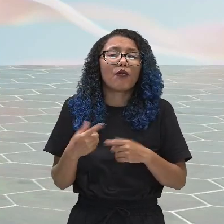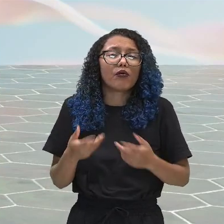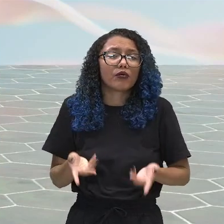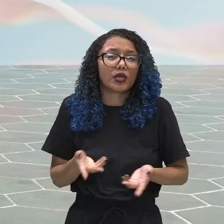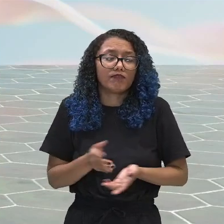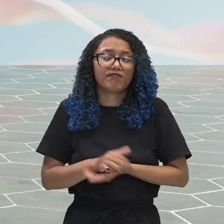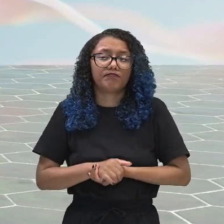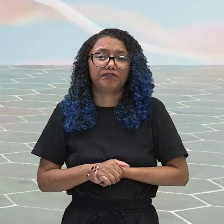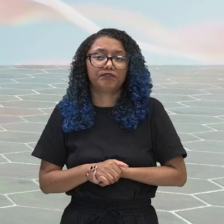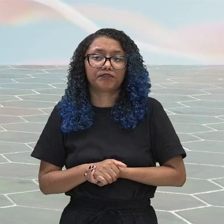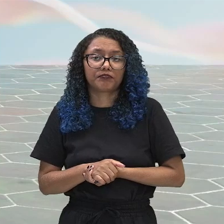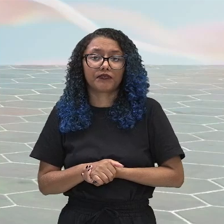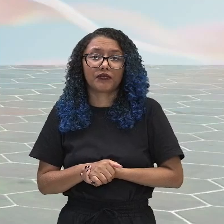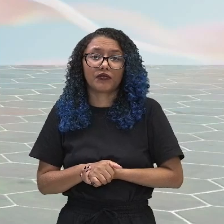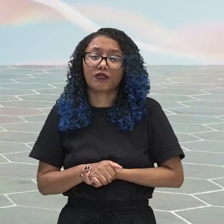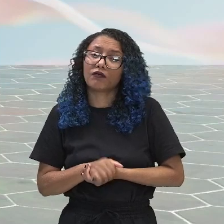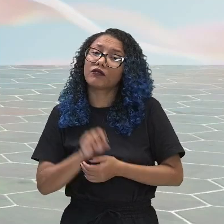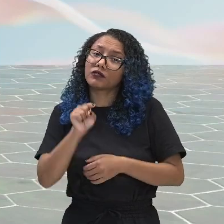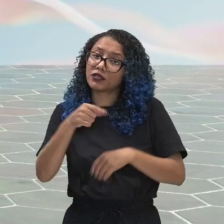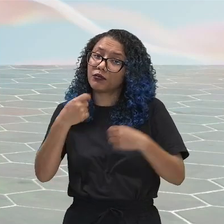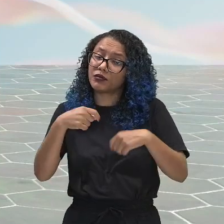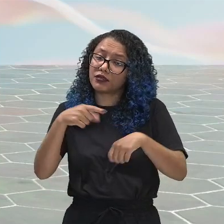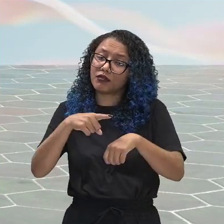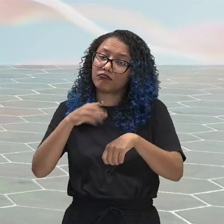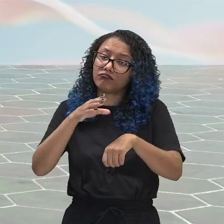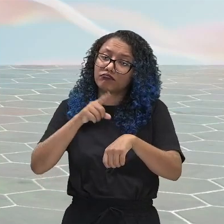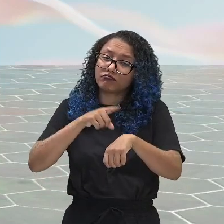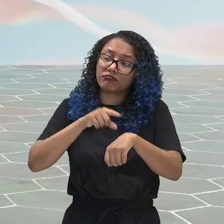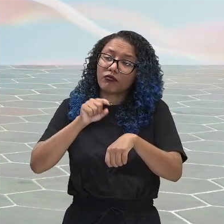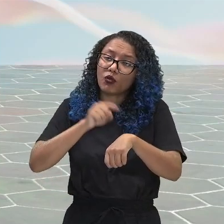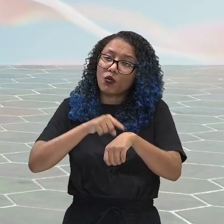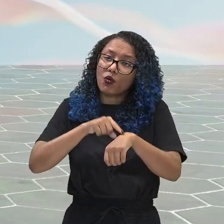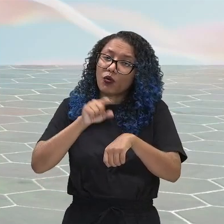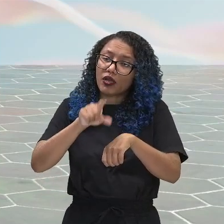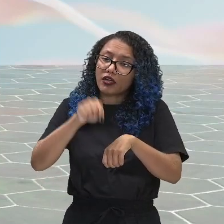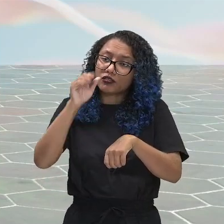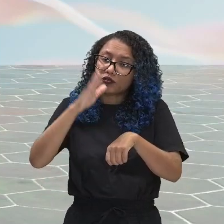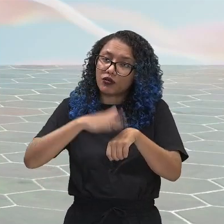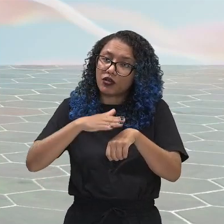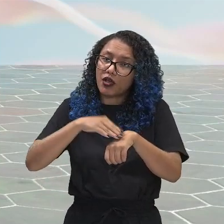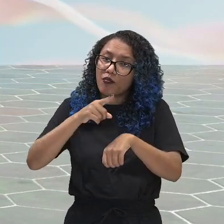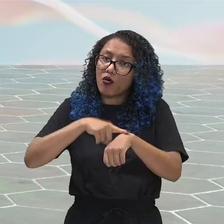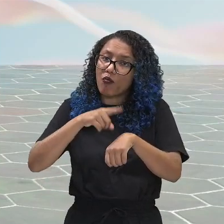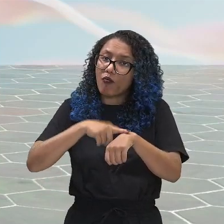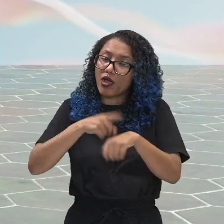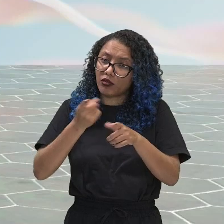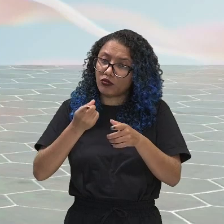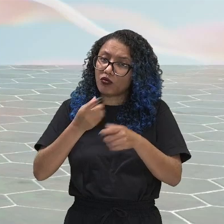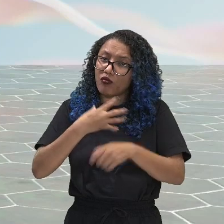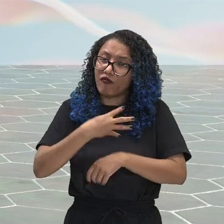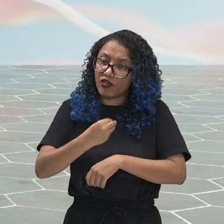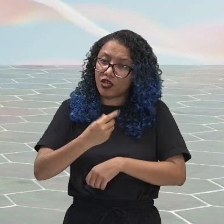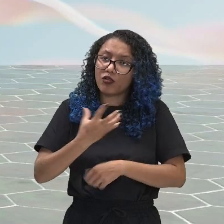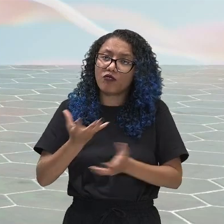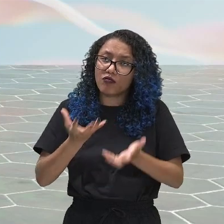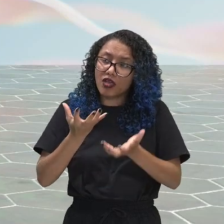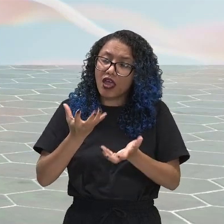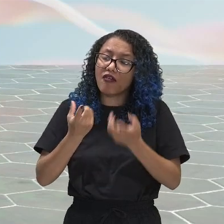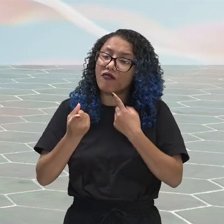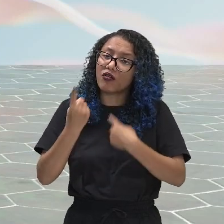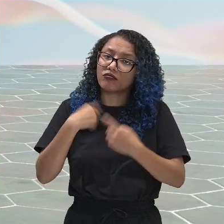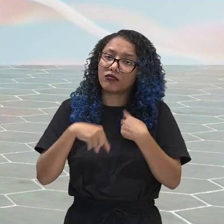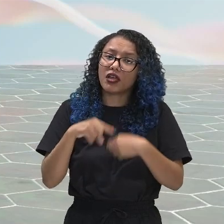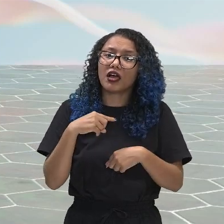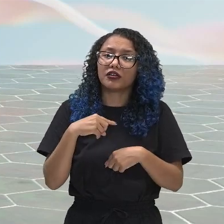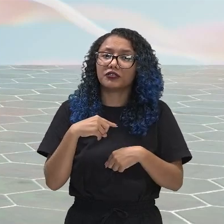a decisão do momento que você vai querer ter filhos. E está muito relacionado ao entendimento